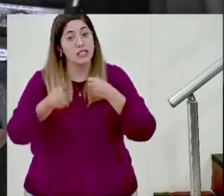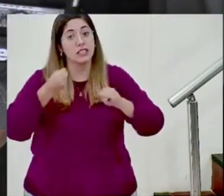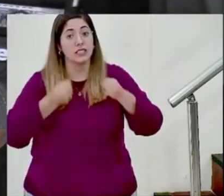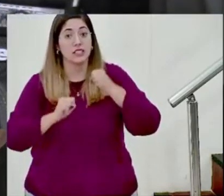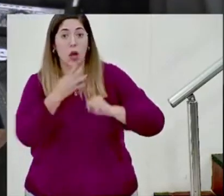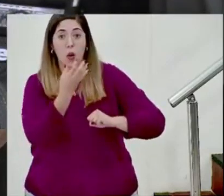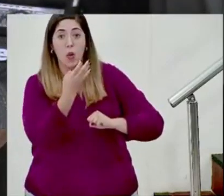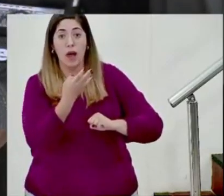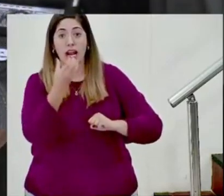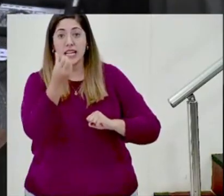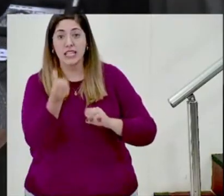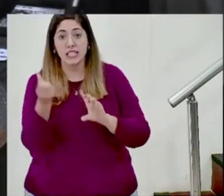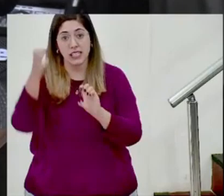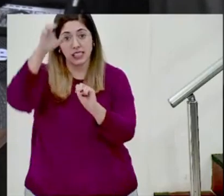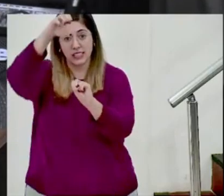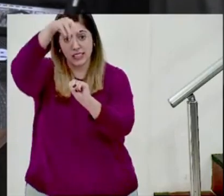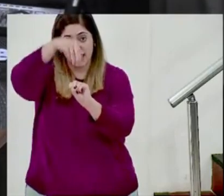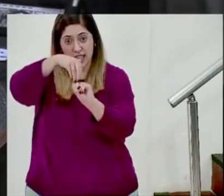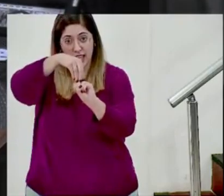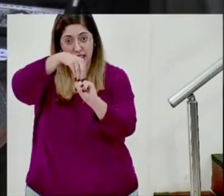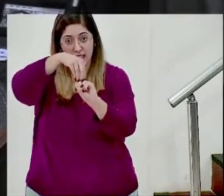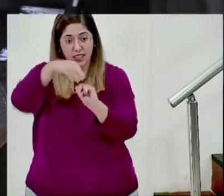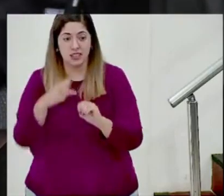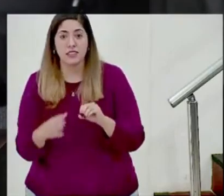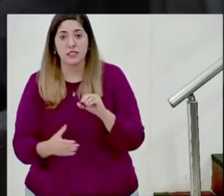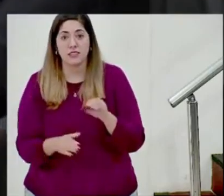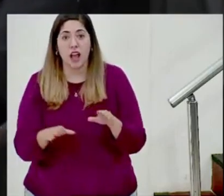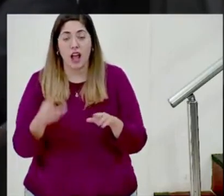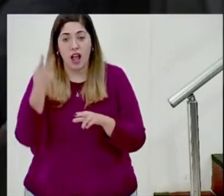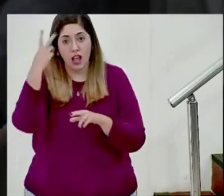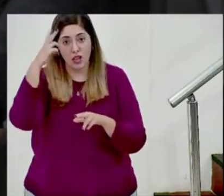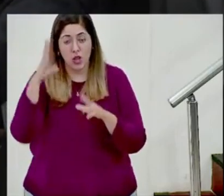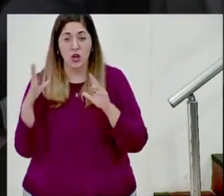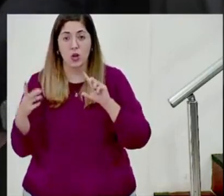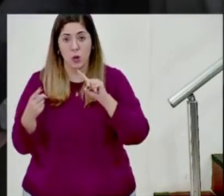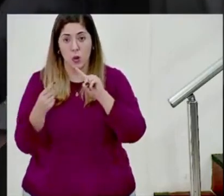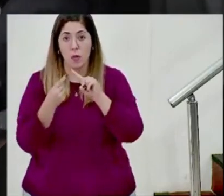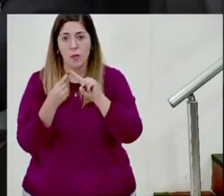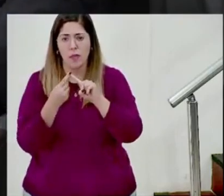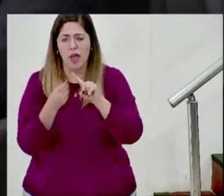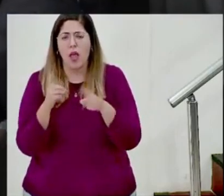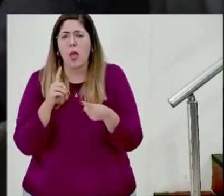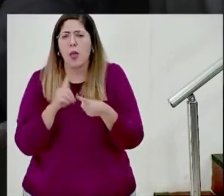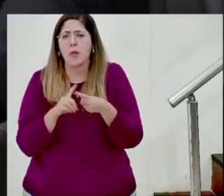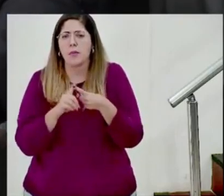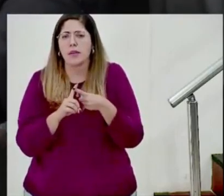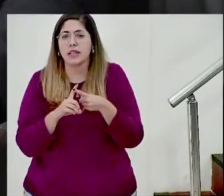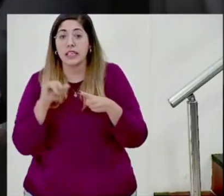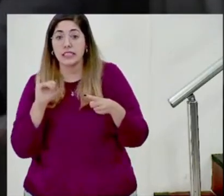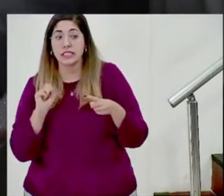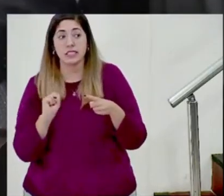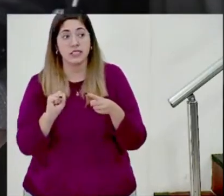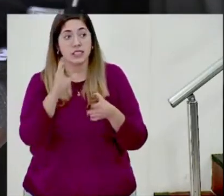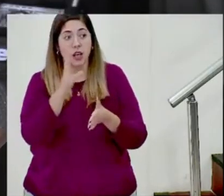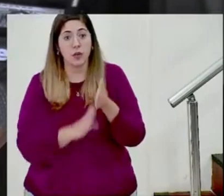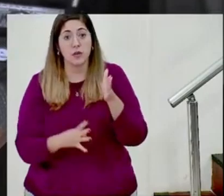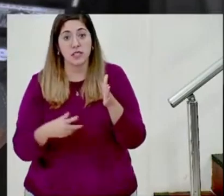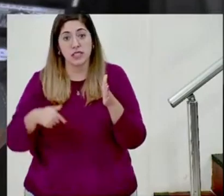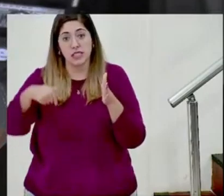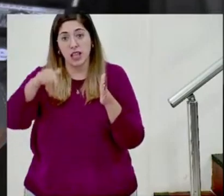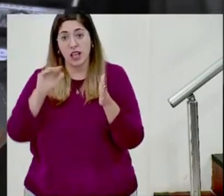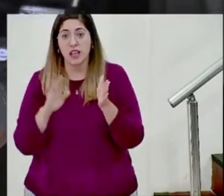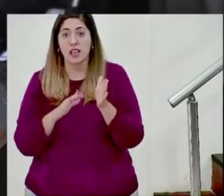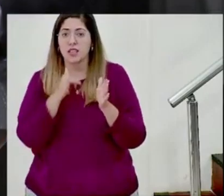conectado à história de Senaqueribe. Por quê? Porque lá em Isaías capítulo 7 tem a história do Emanuel, Deus conosco. No Isaías capítulo